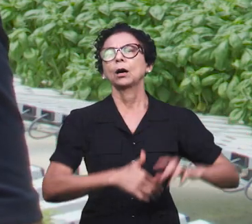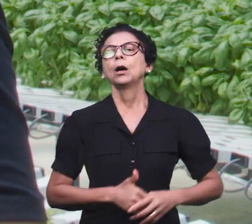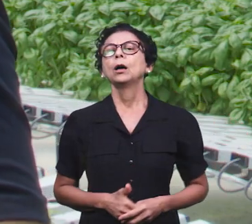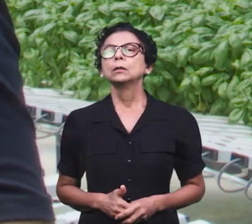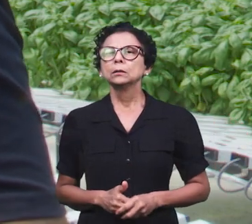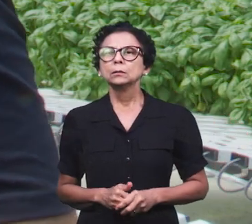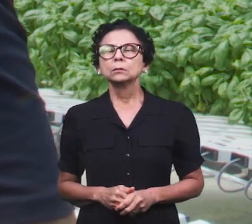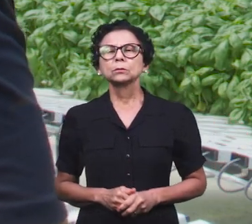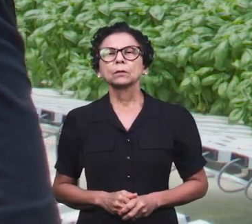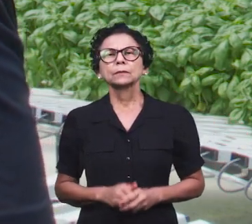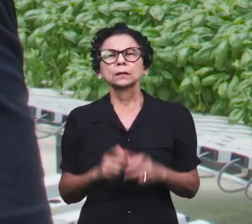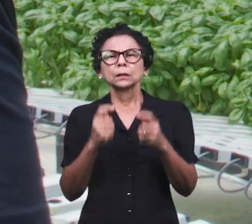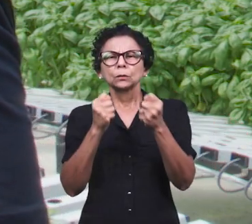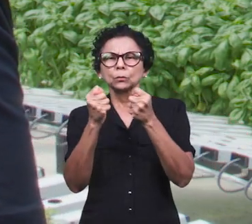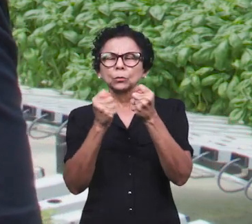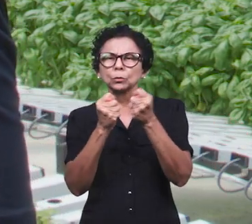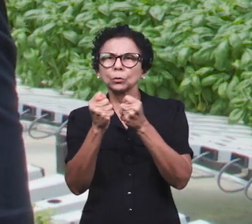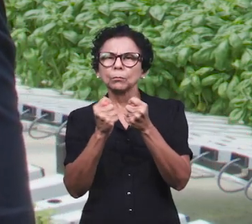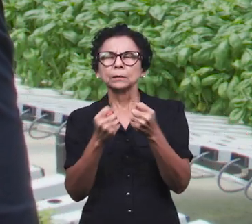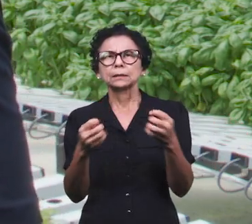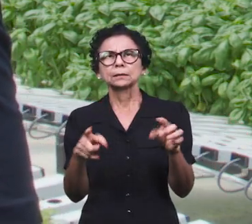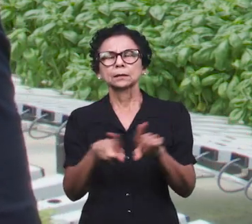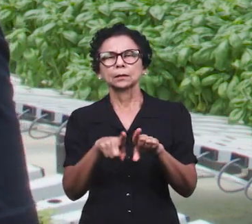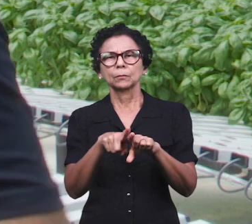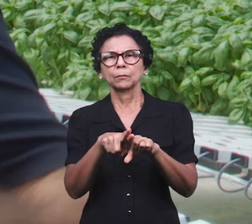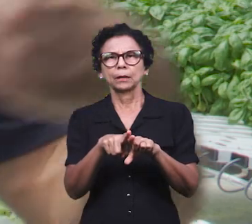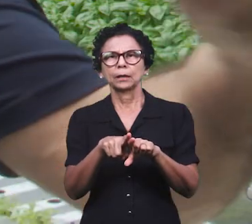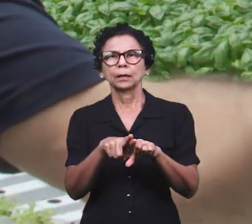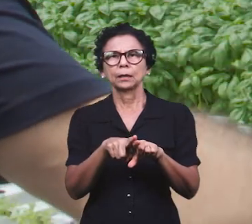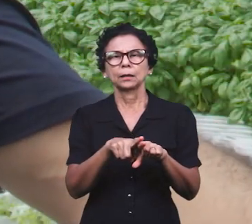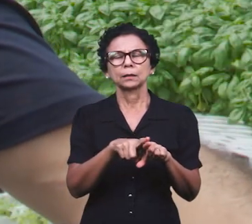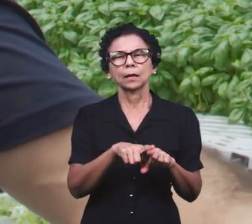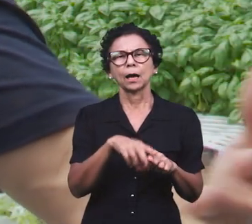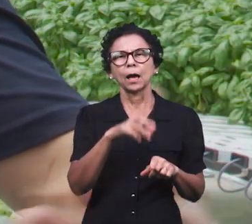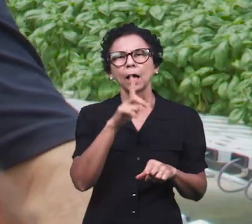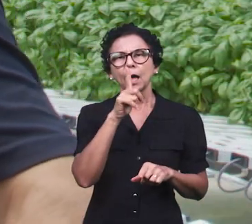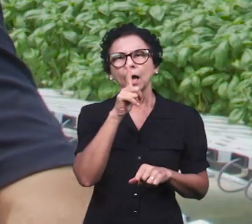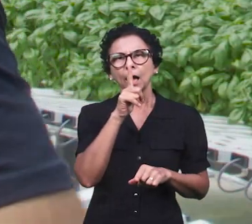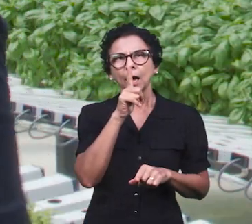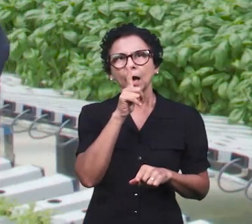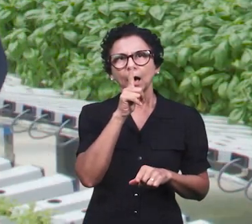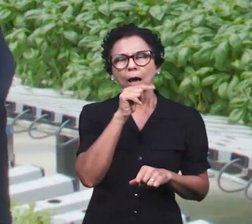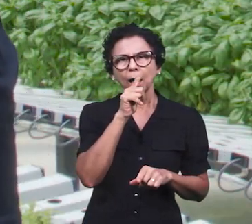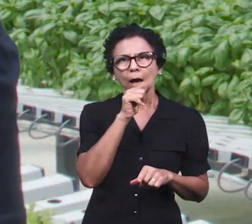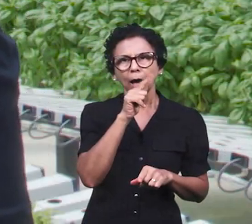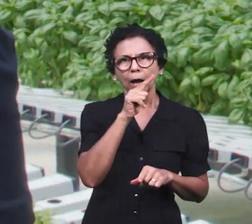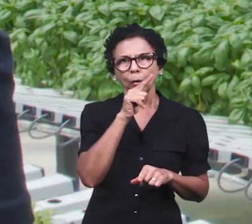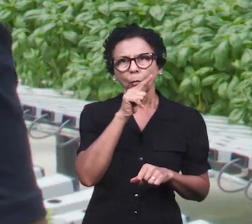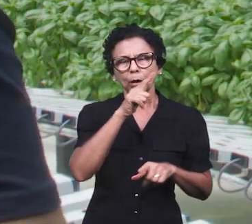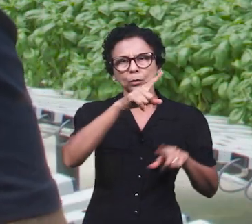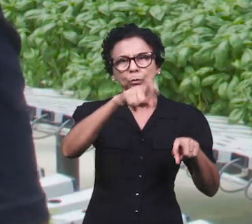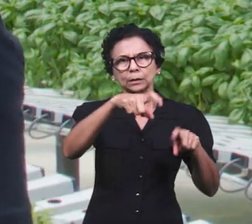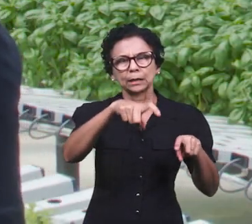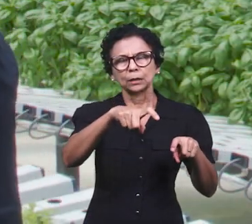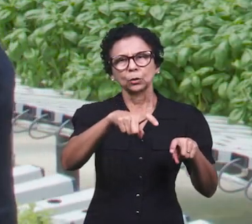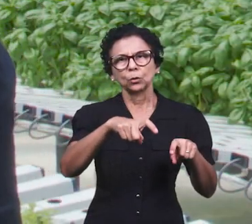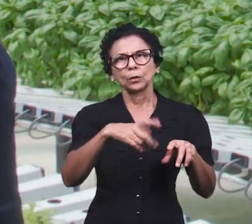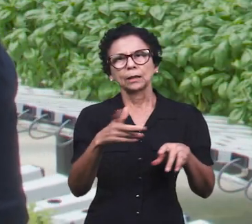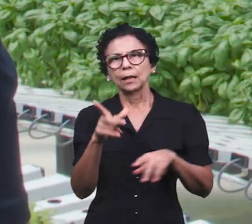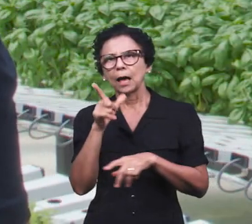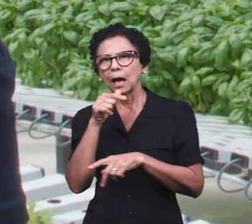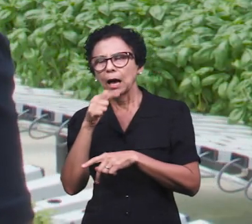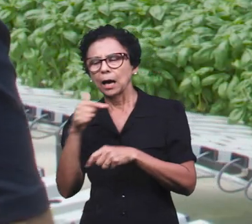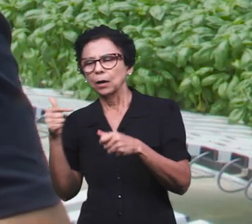menor, porque você reduz o transporte, né, da área rural até a área urbana. E questão de